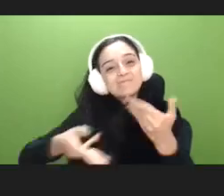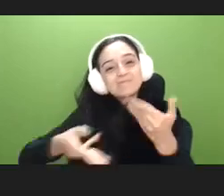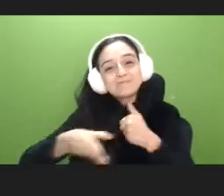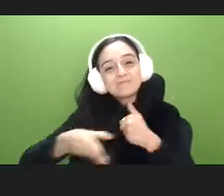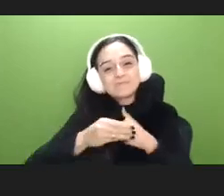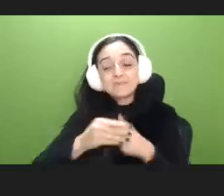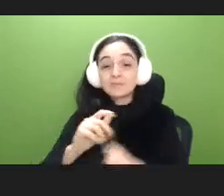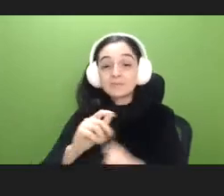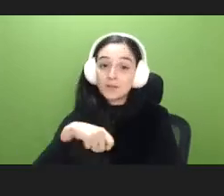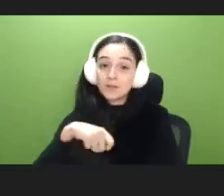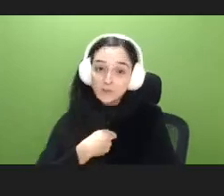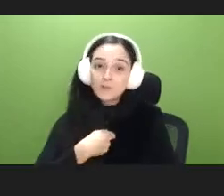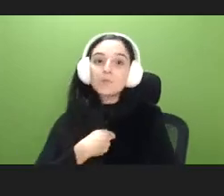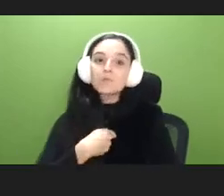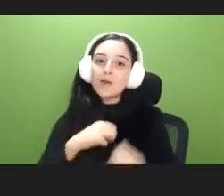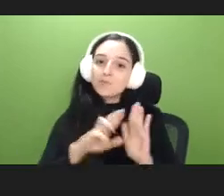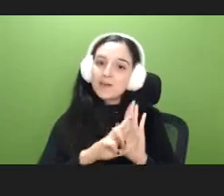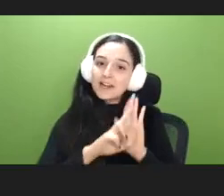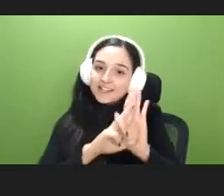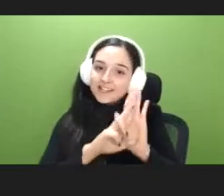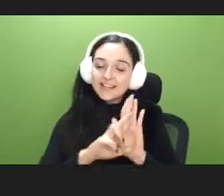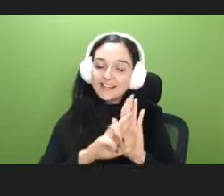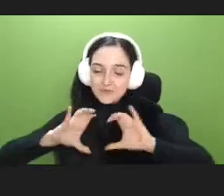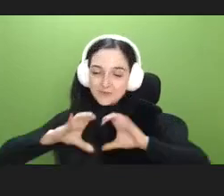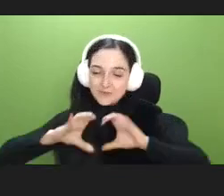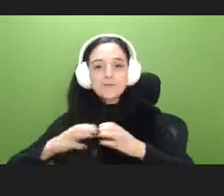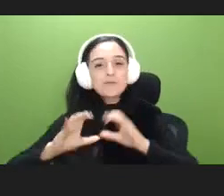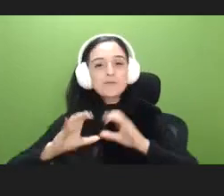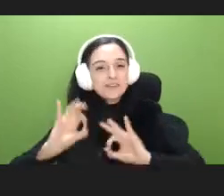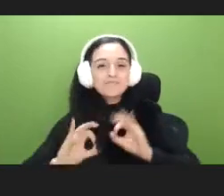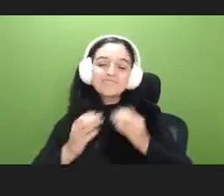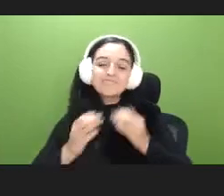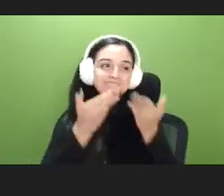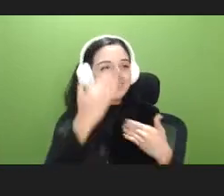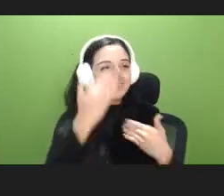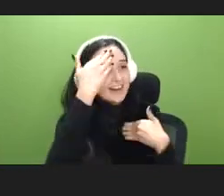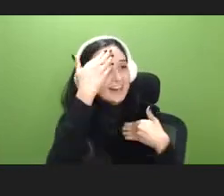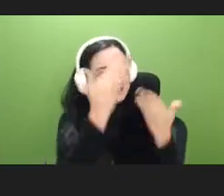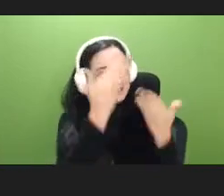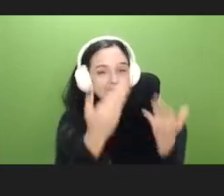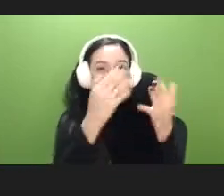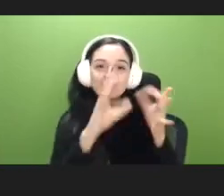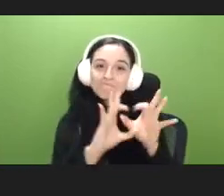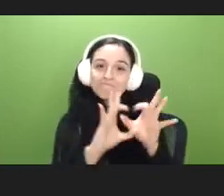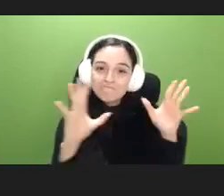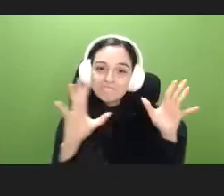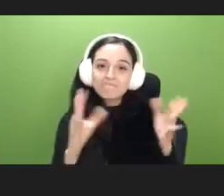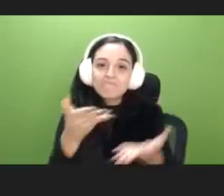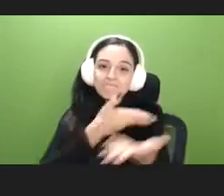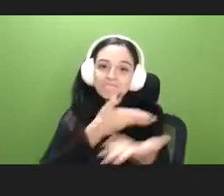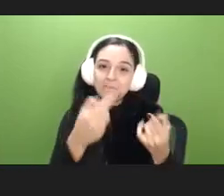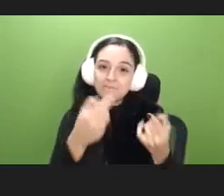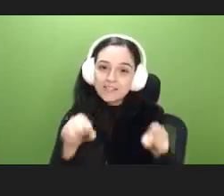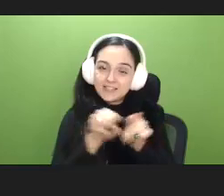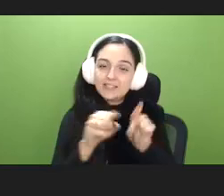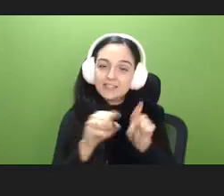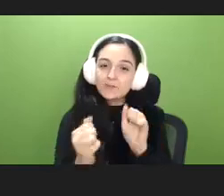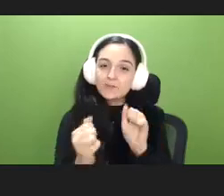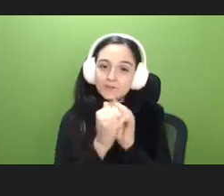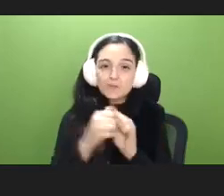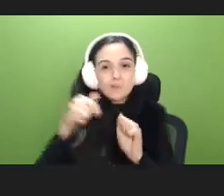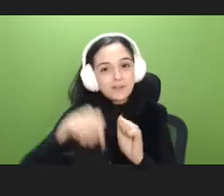organizadora, agradecemos a sua disponibilidade, parceria e contribuição para tornar este projeto